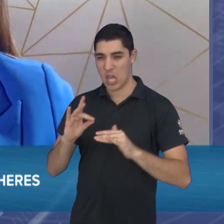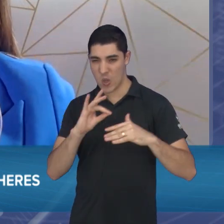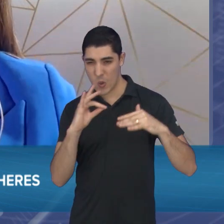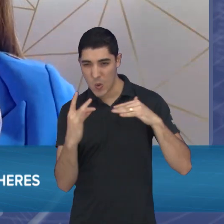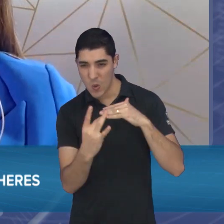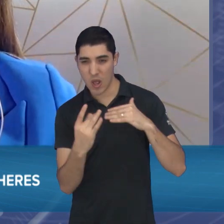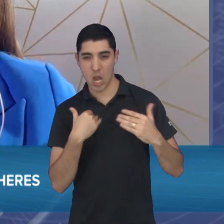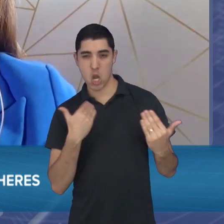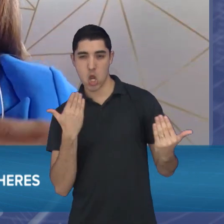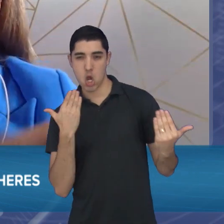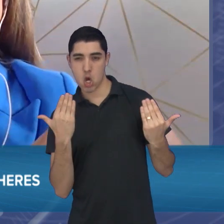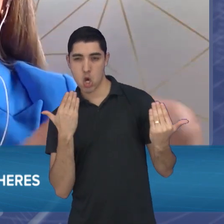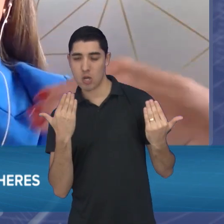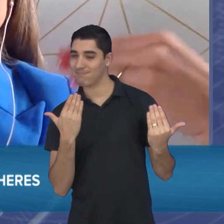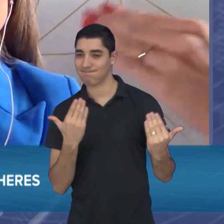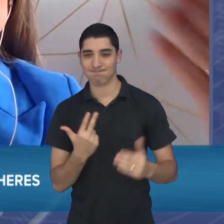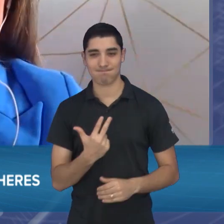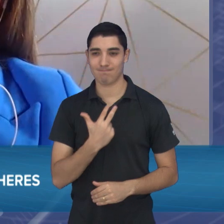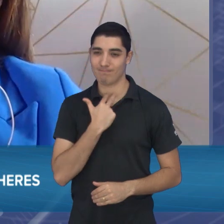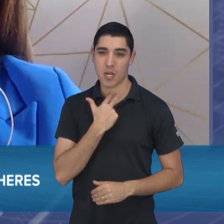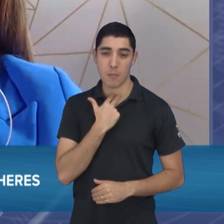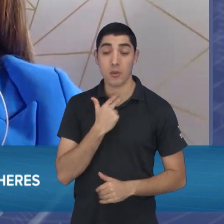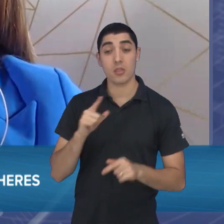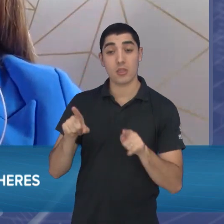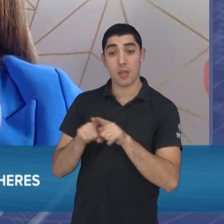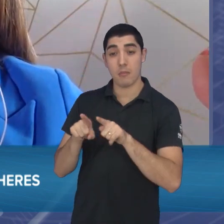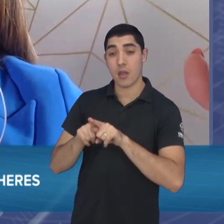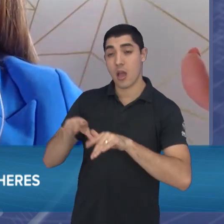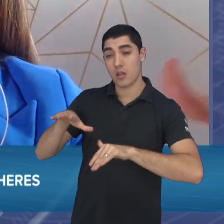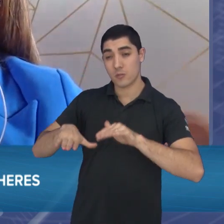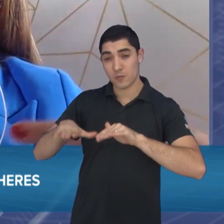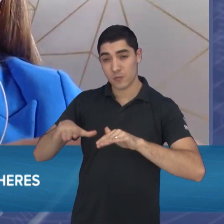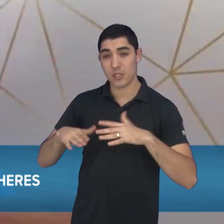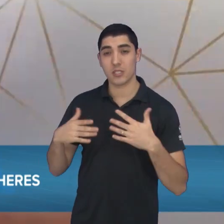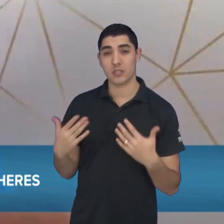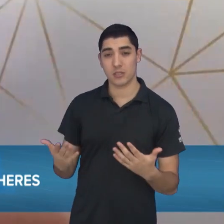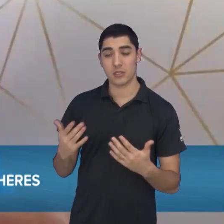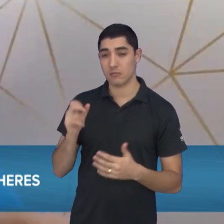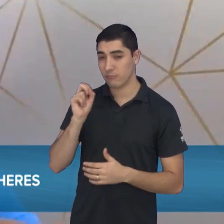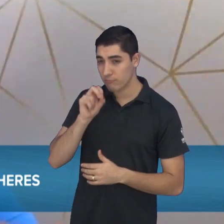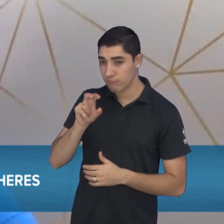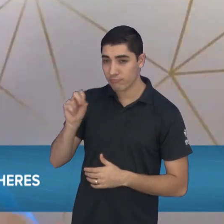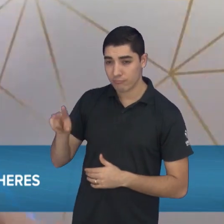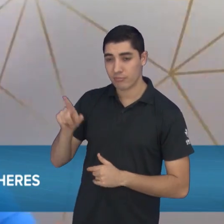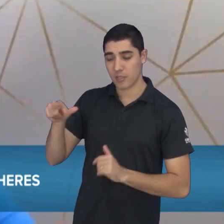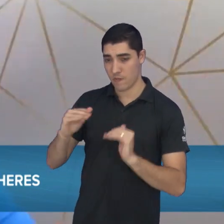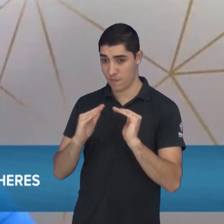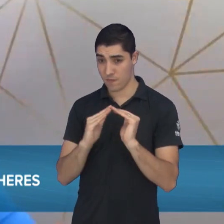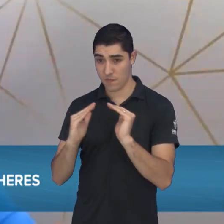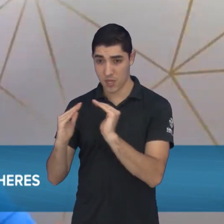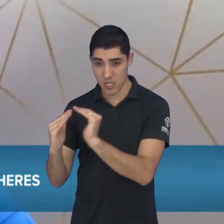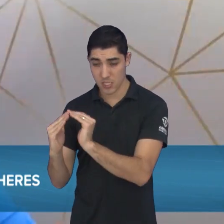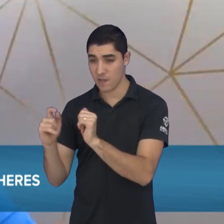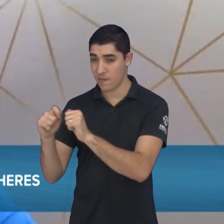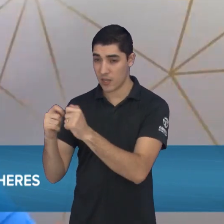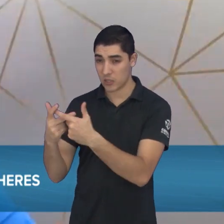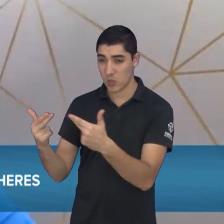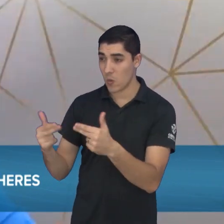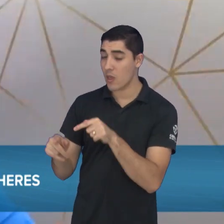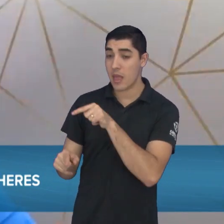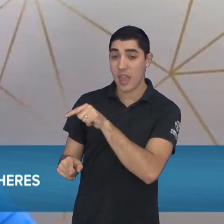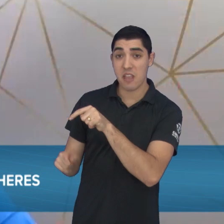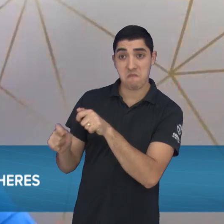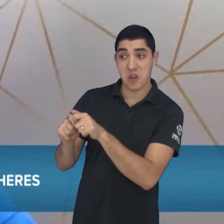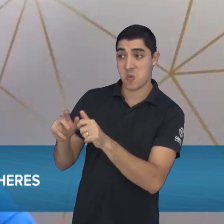outro. Bem, às vezes a creche que a gente está vendo o vizinho fazer não é o melhor opção para a